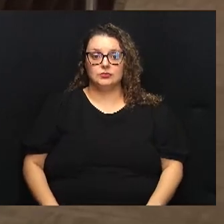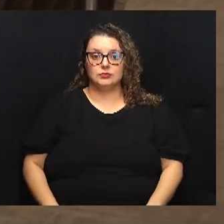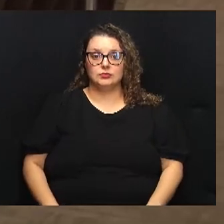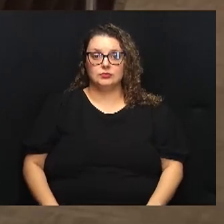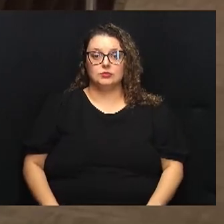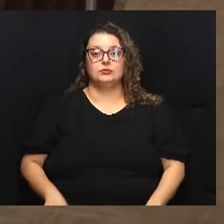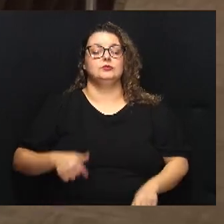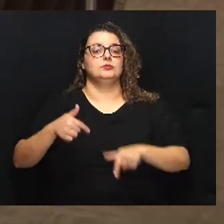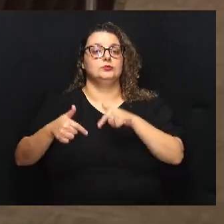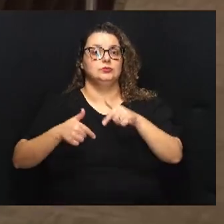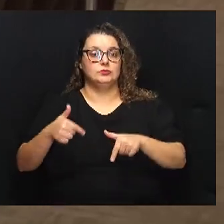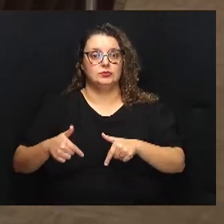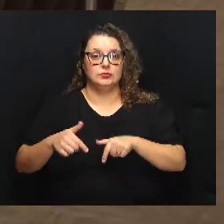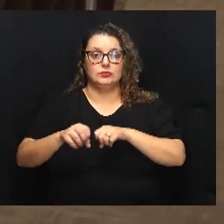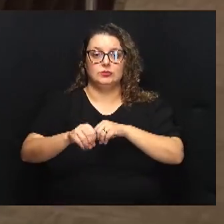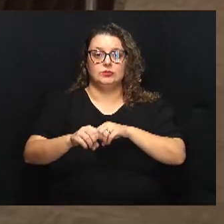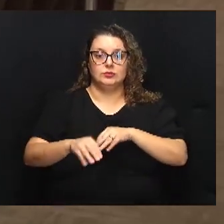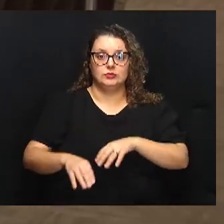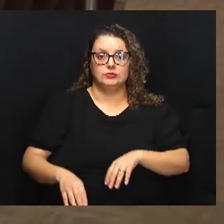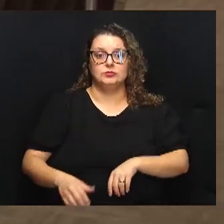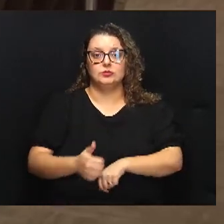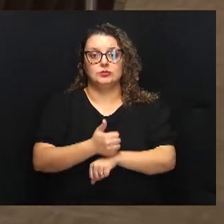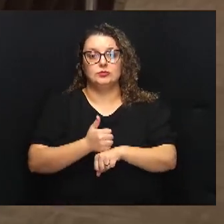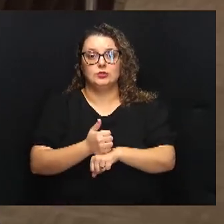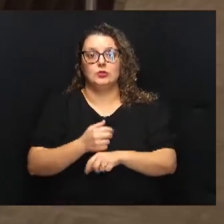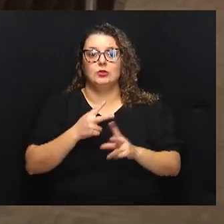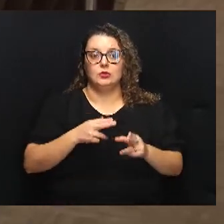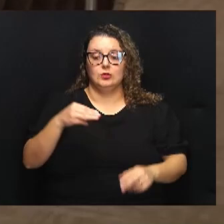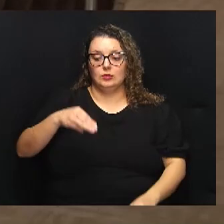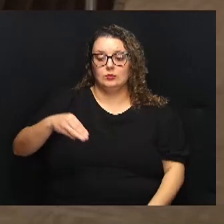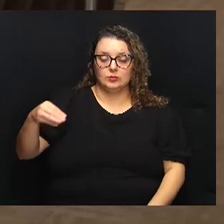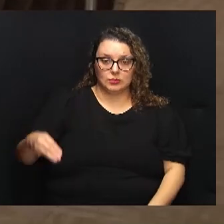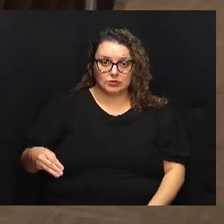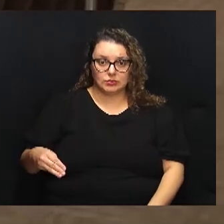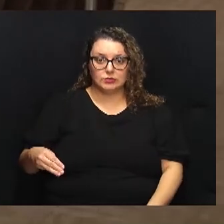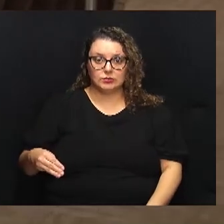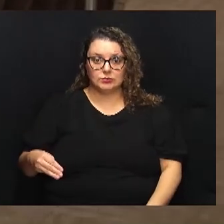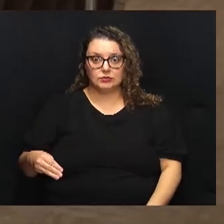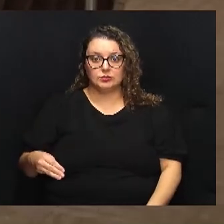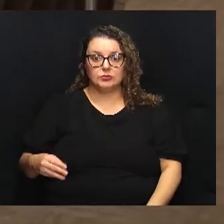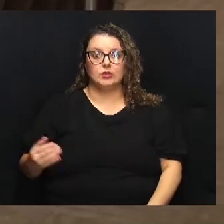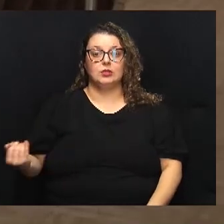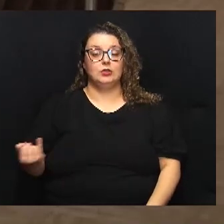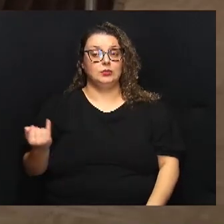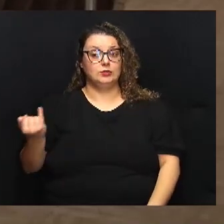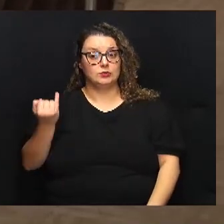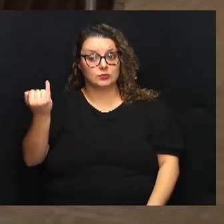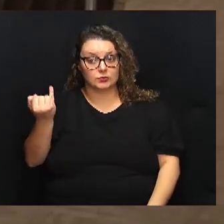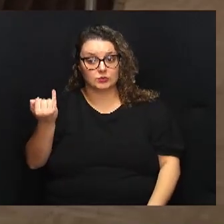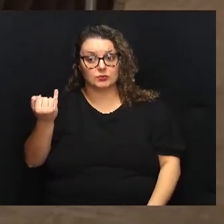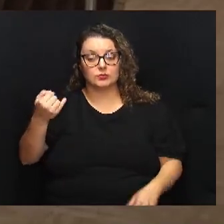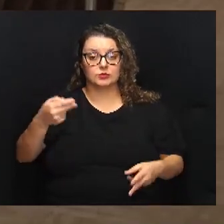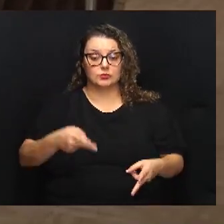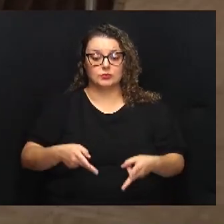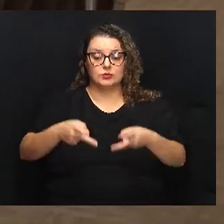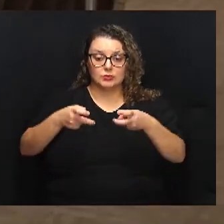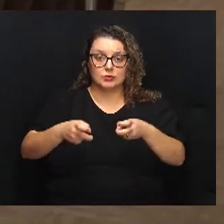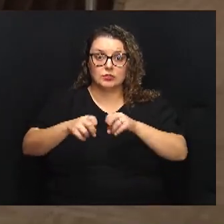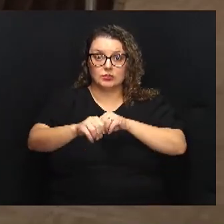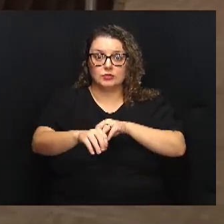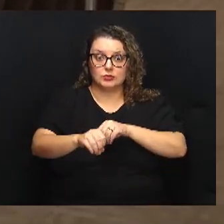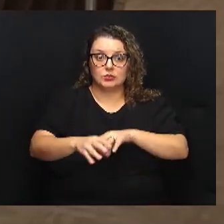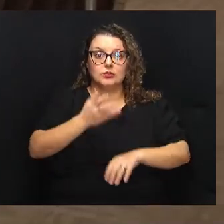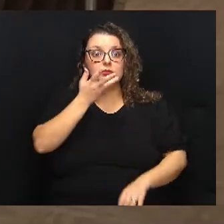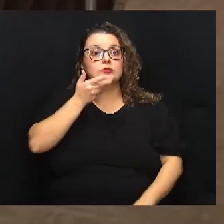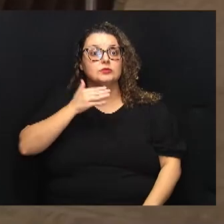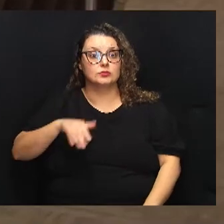do trabalho docente dos educadores como monitor de educação infantil, a importância do reconhecimento da educação infantil,